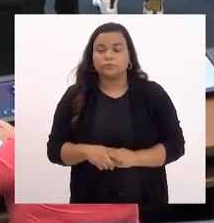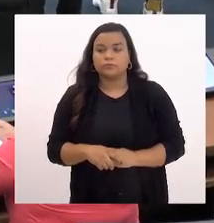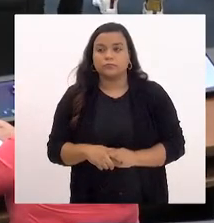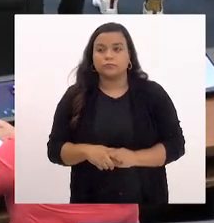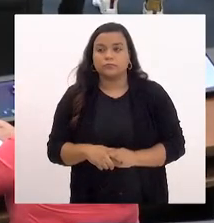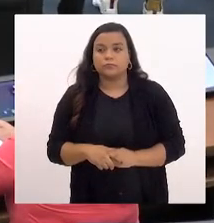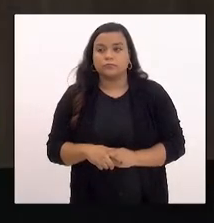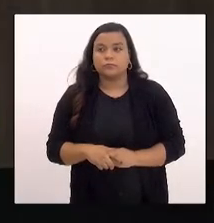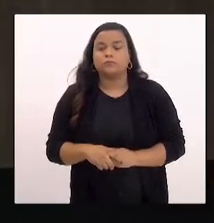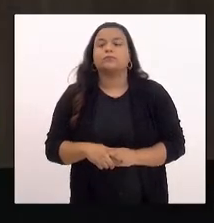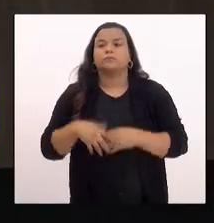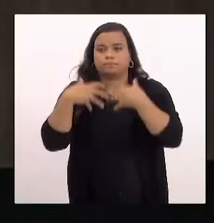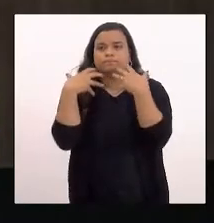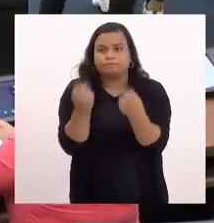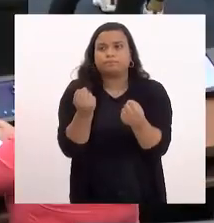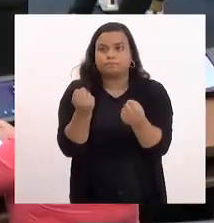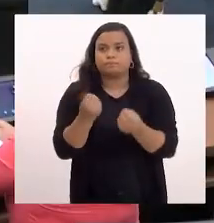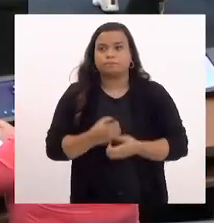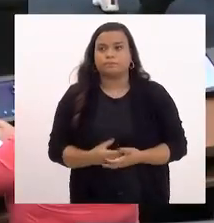Parecia favorável.